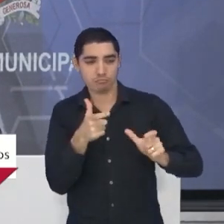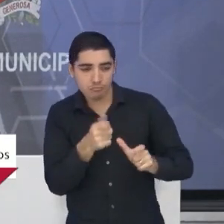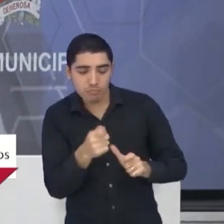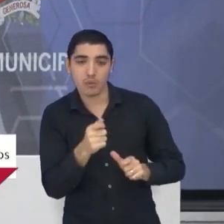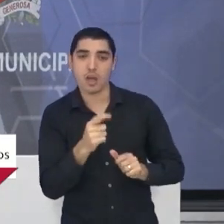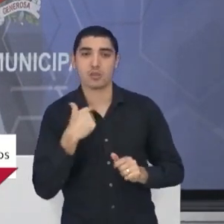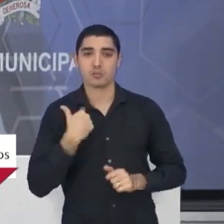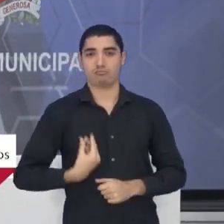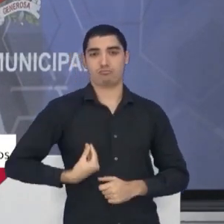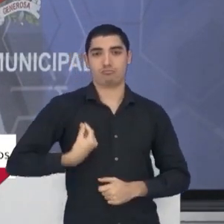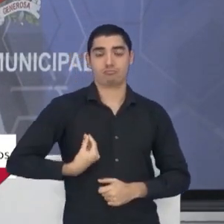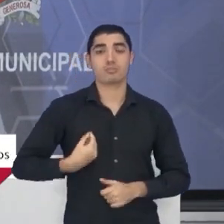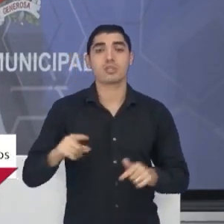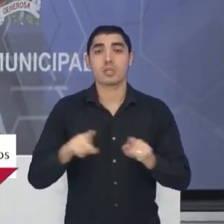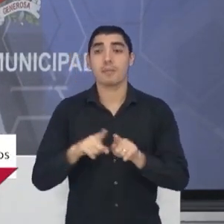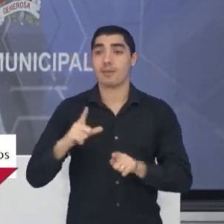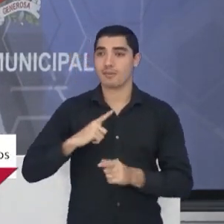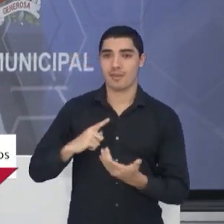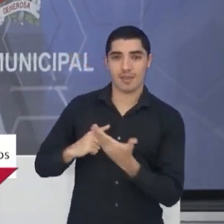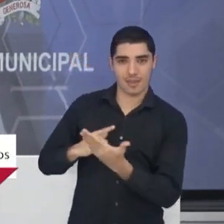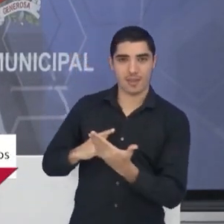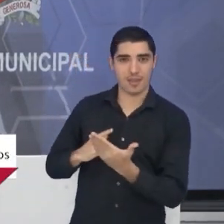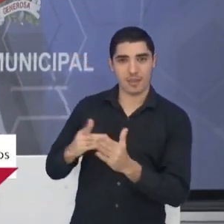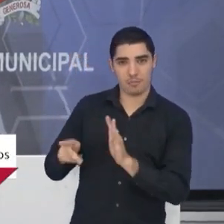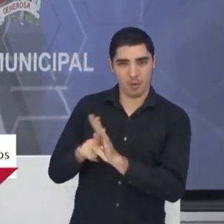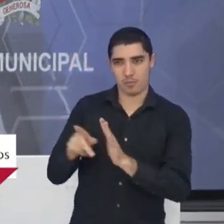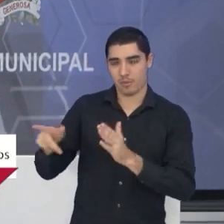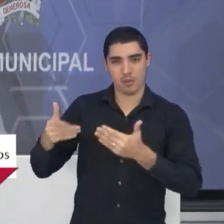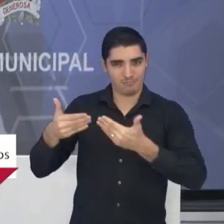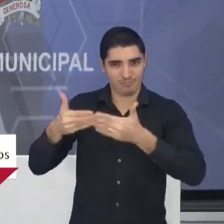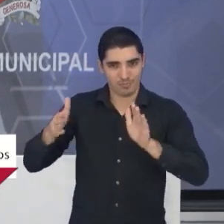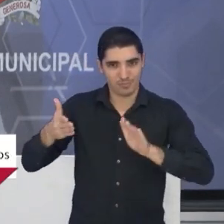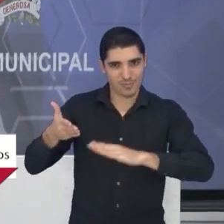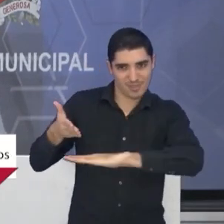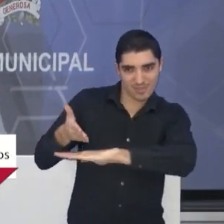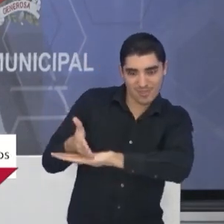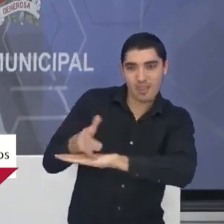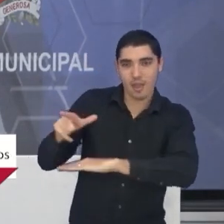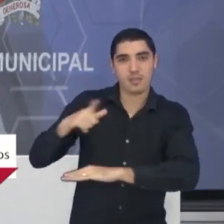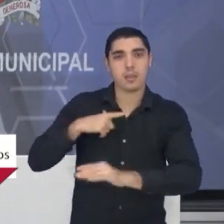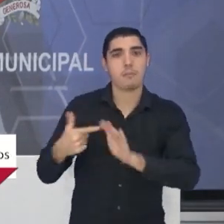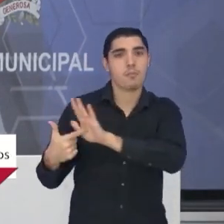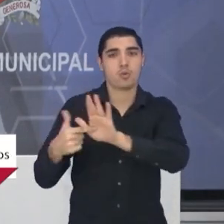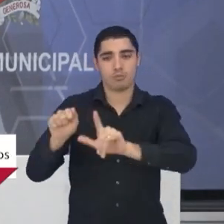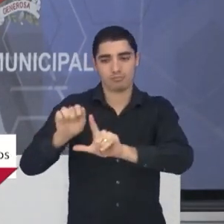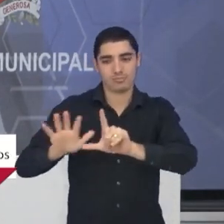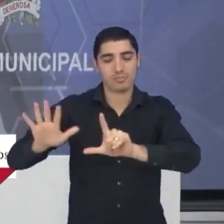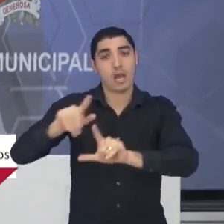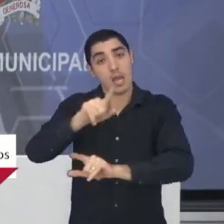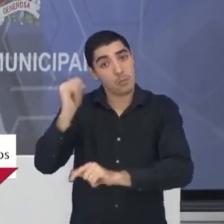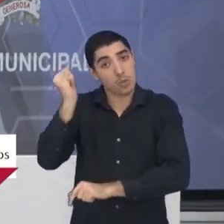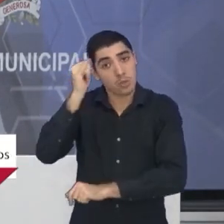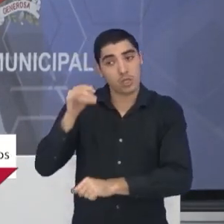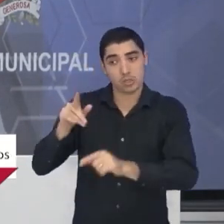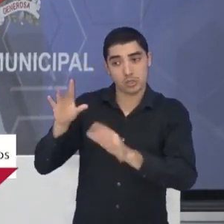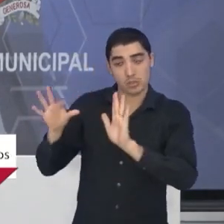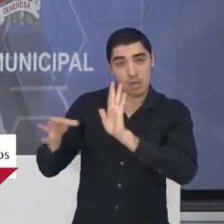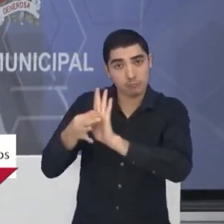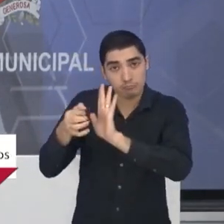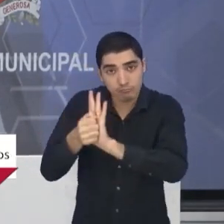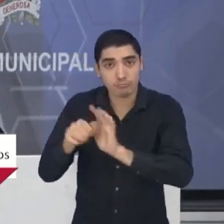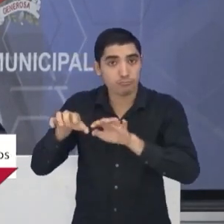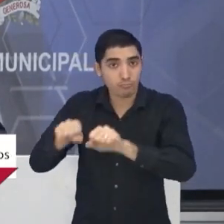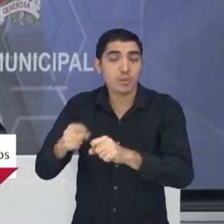está disponível aqui no saguão de entrada do nosso evento é muito importante que façam esse credenciamento para que nós possamos eh fazer uma